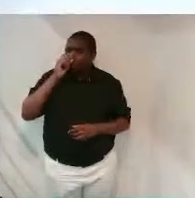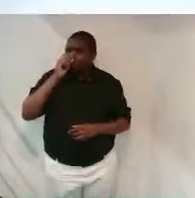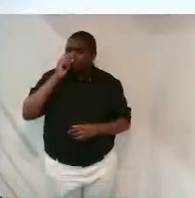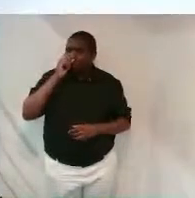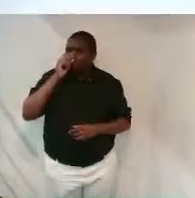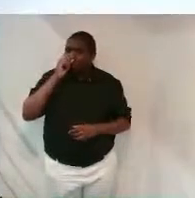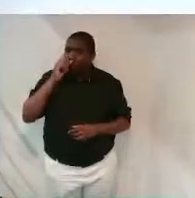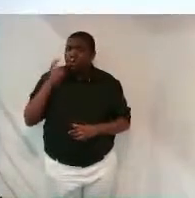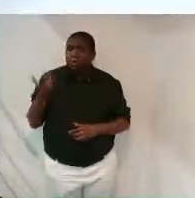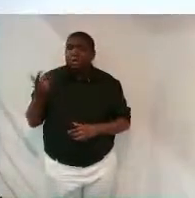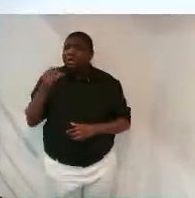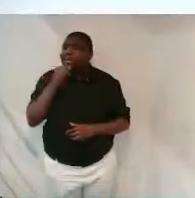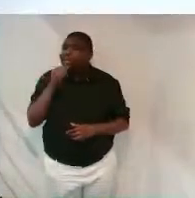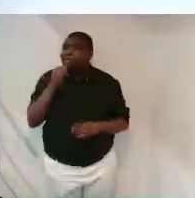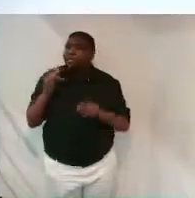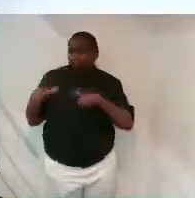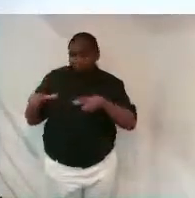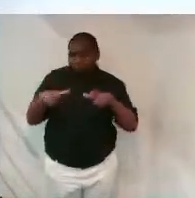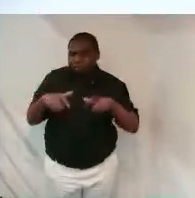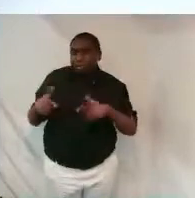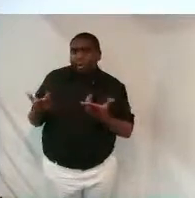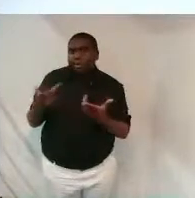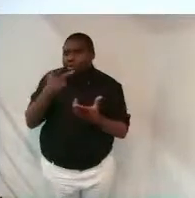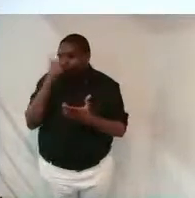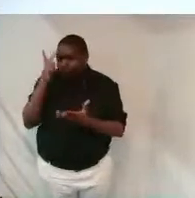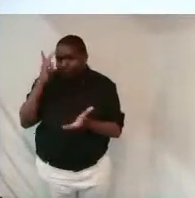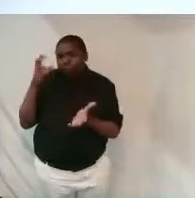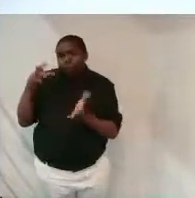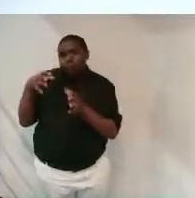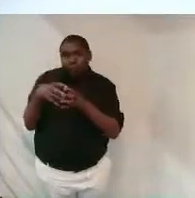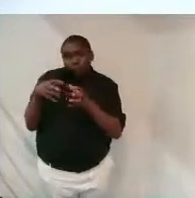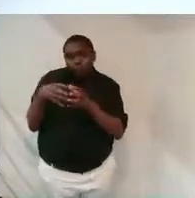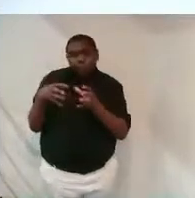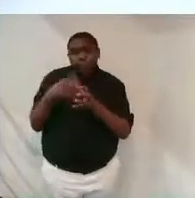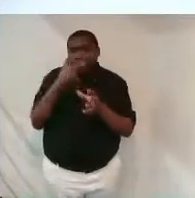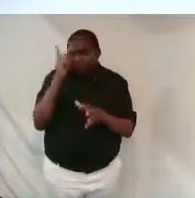as cooperativas e catadores, com a estrutura que elas têm hoje,